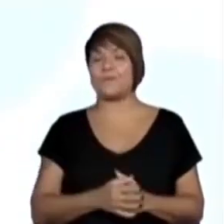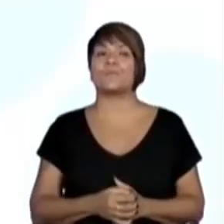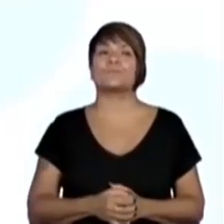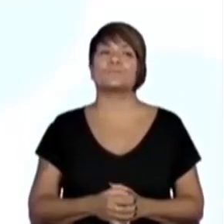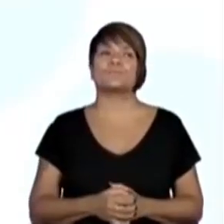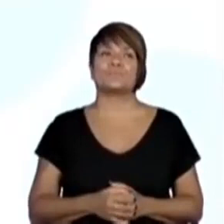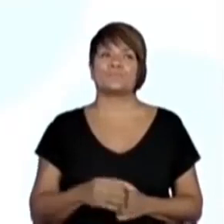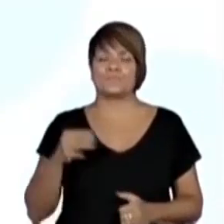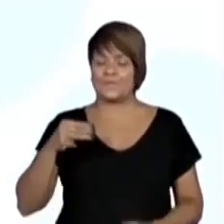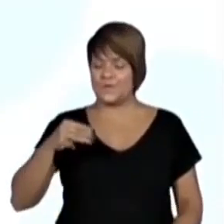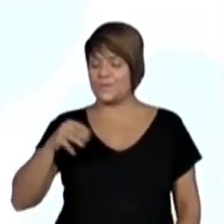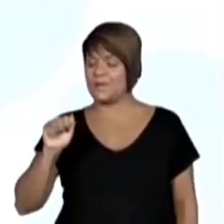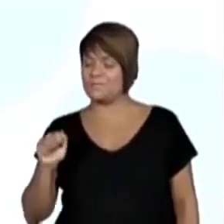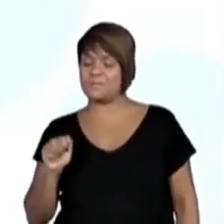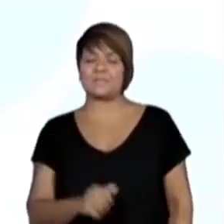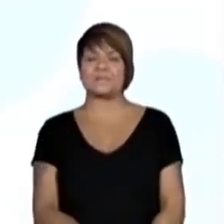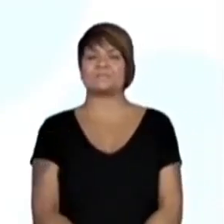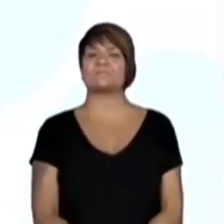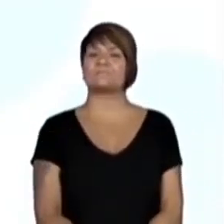M e o A.